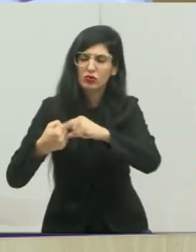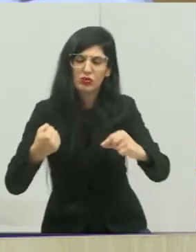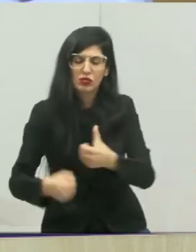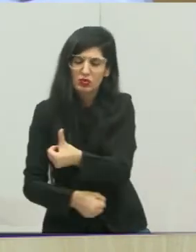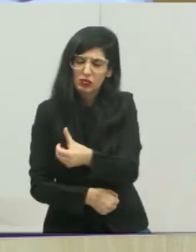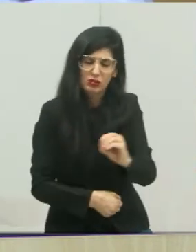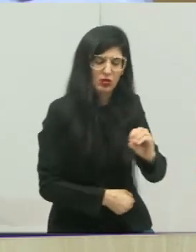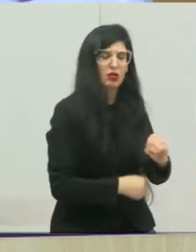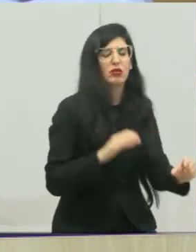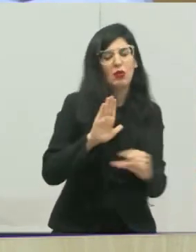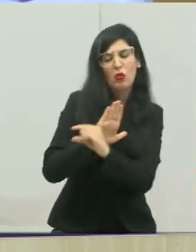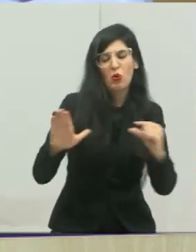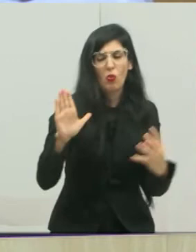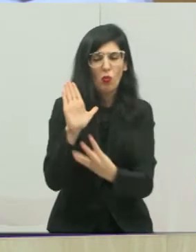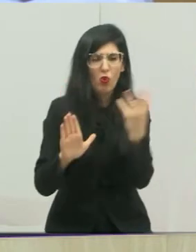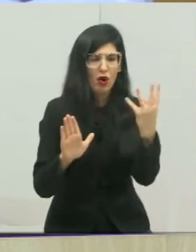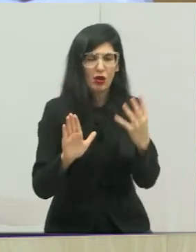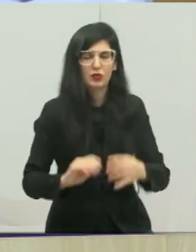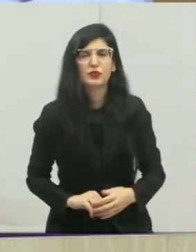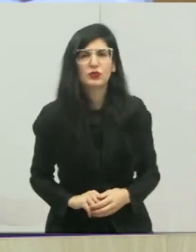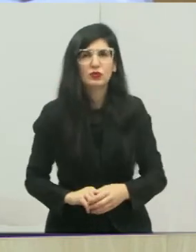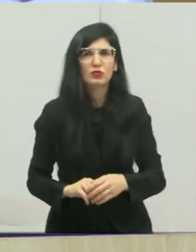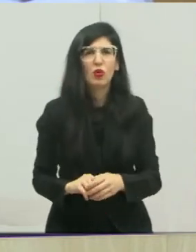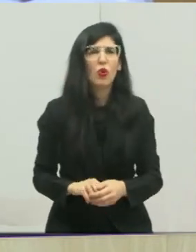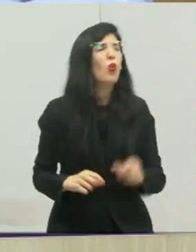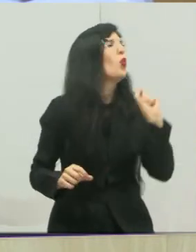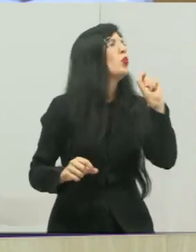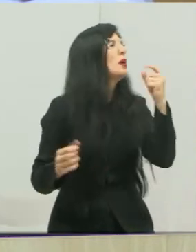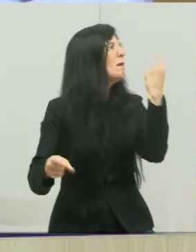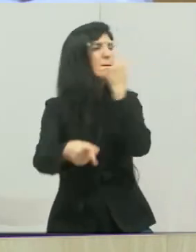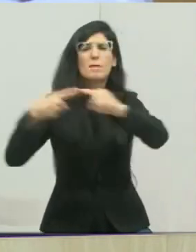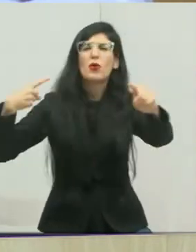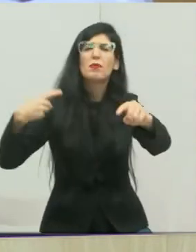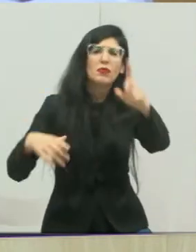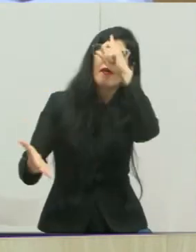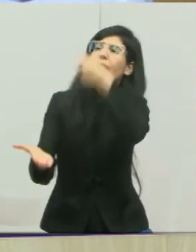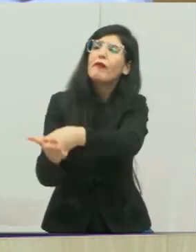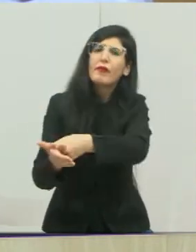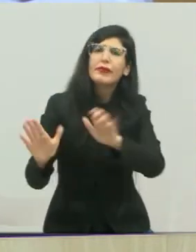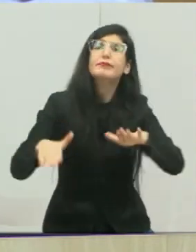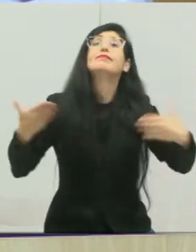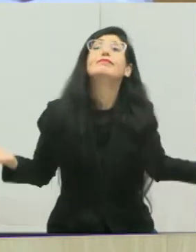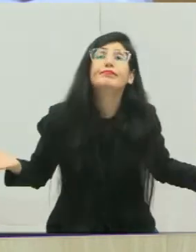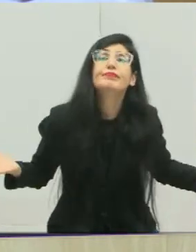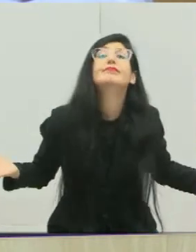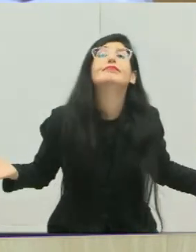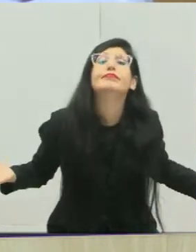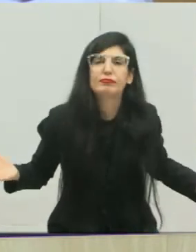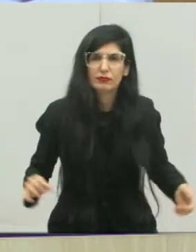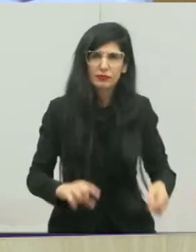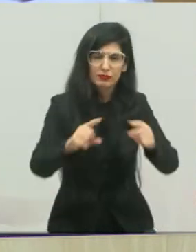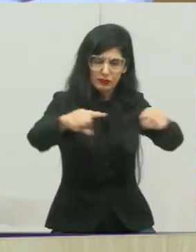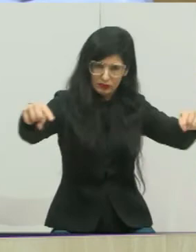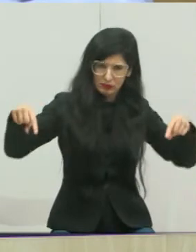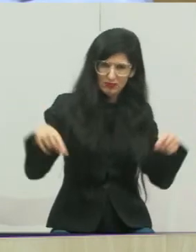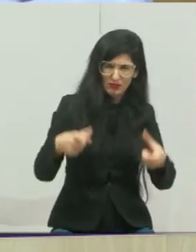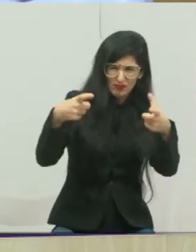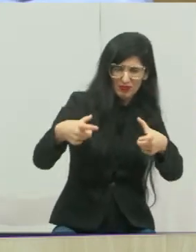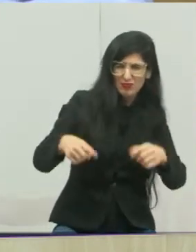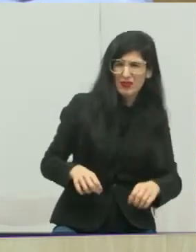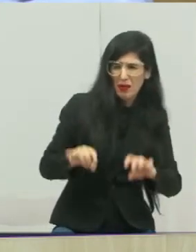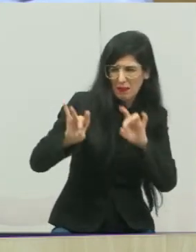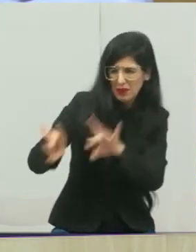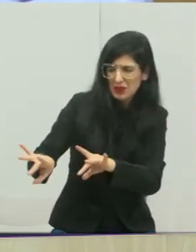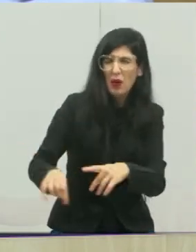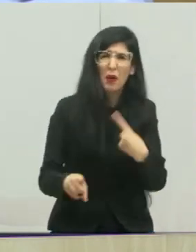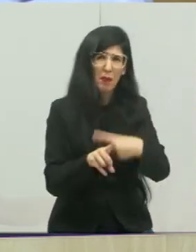4º, o que impede juridicamente esta ação? Há possibilidade de arrecadação de imóveis abandonados caracterizado pelo pagamento de imposto?